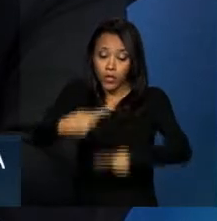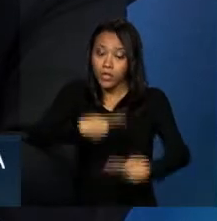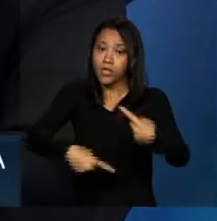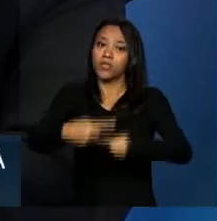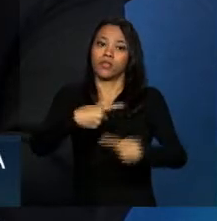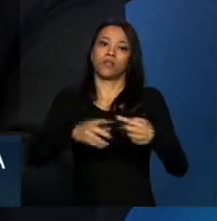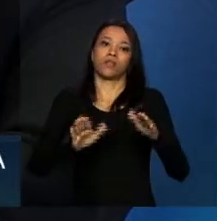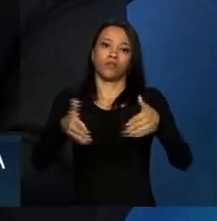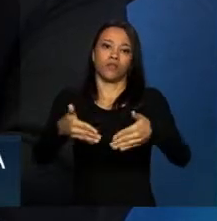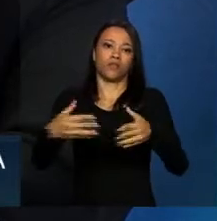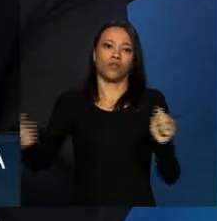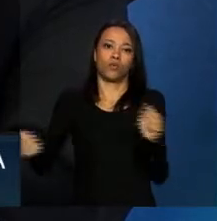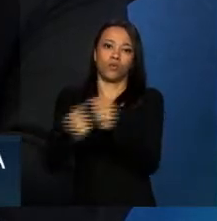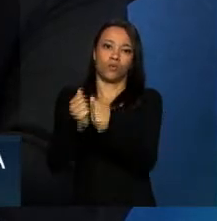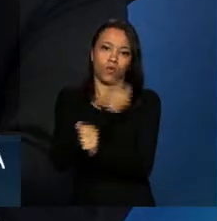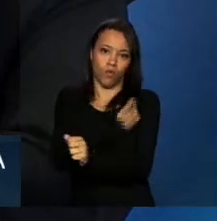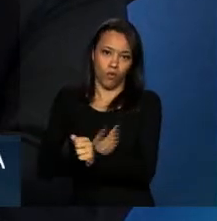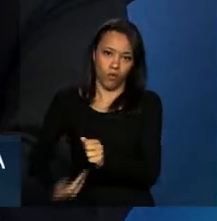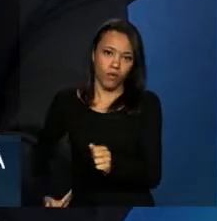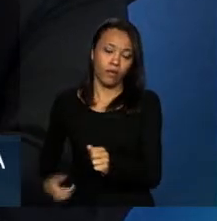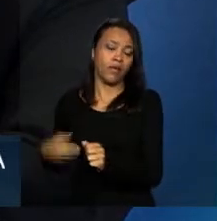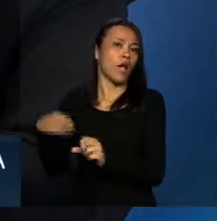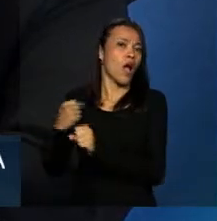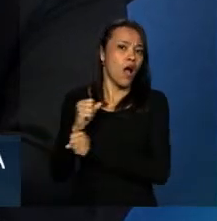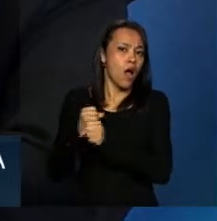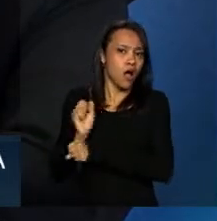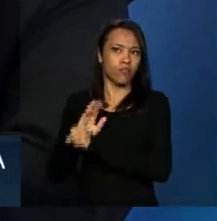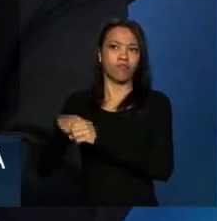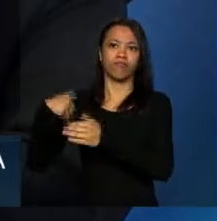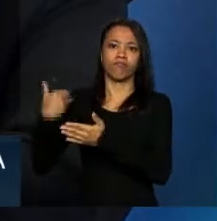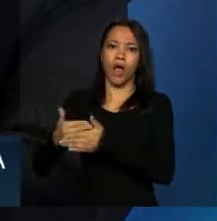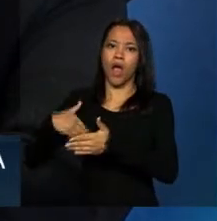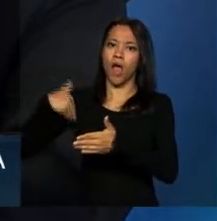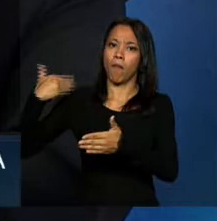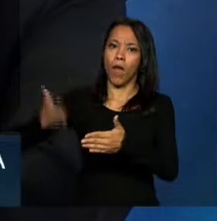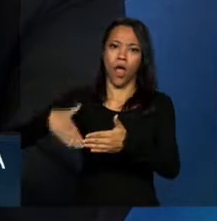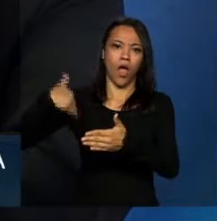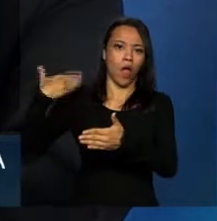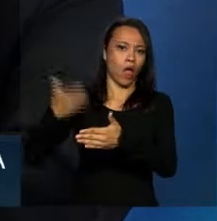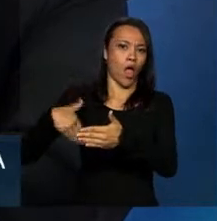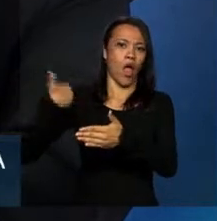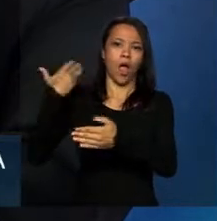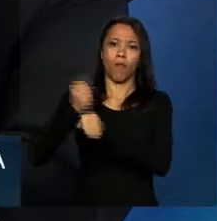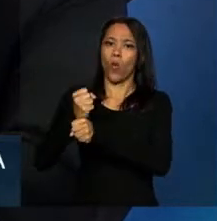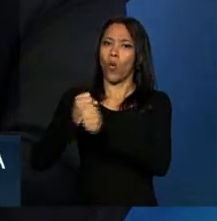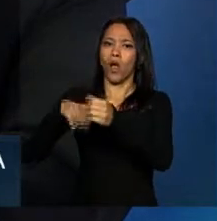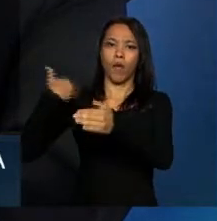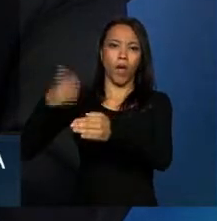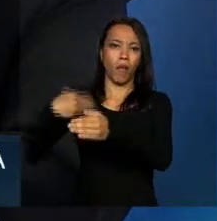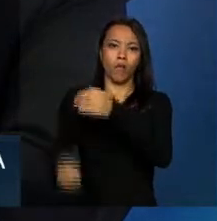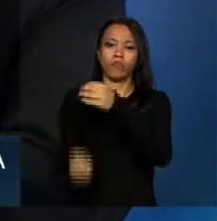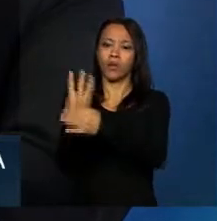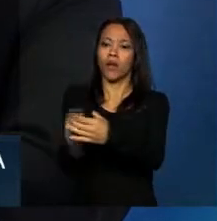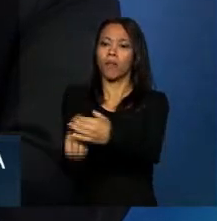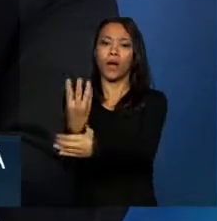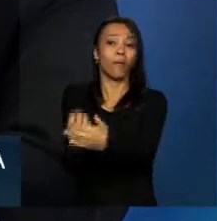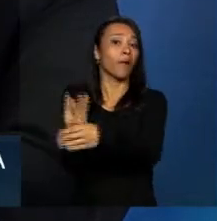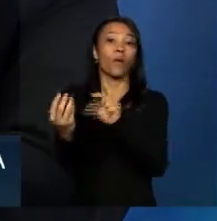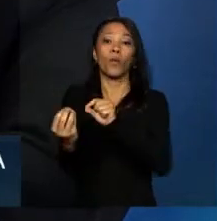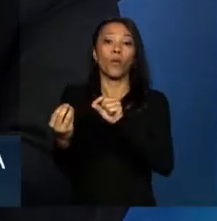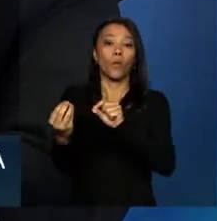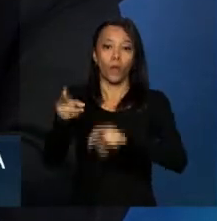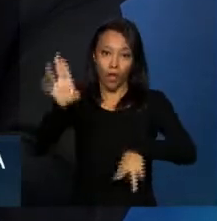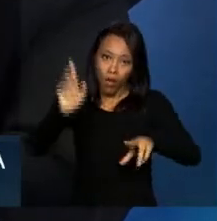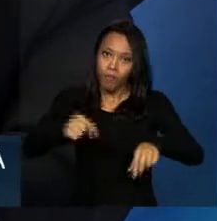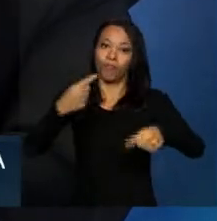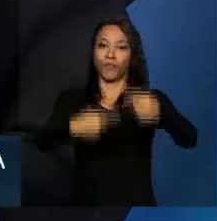tivemos, ano a ano, um processo contínuo de implementação de política. Nunca